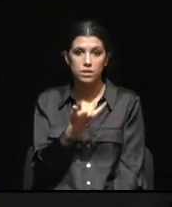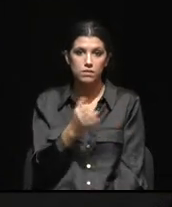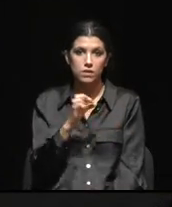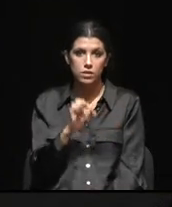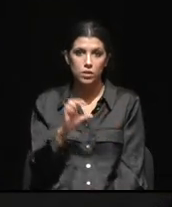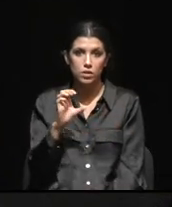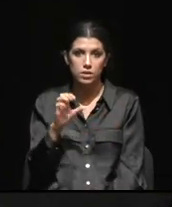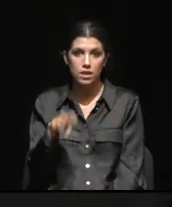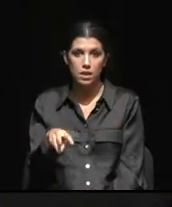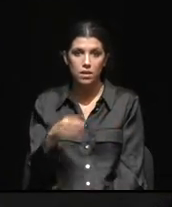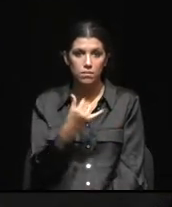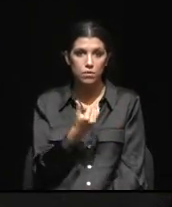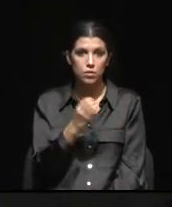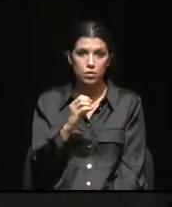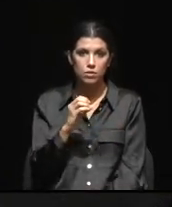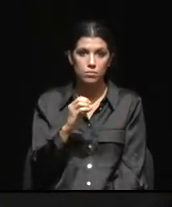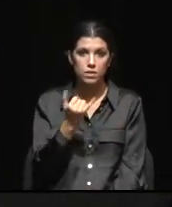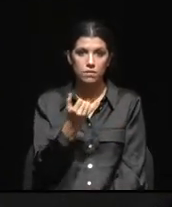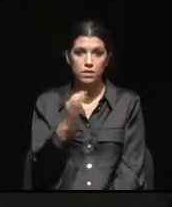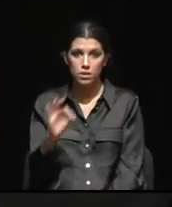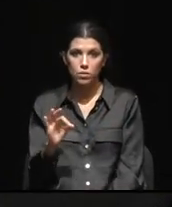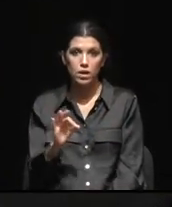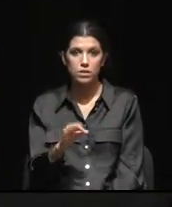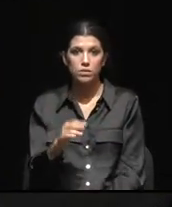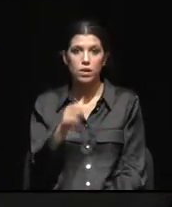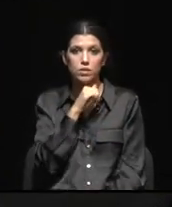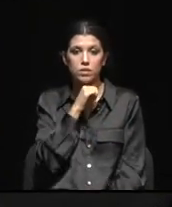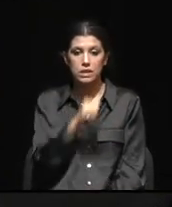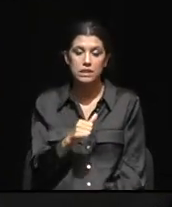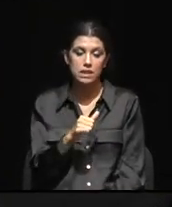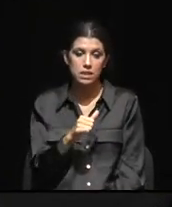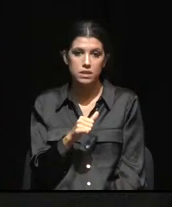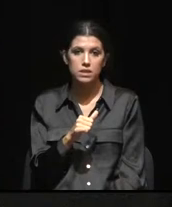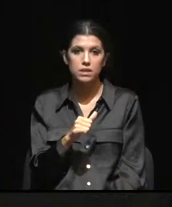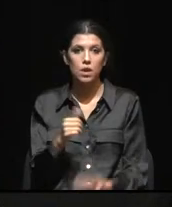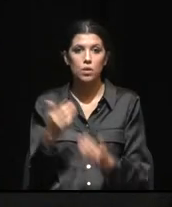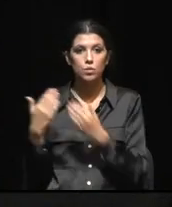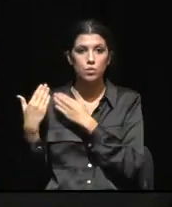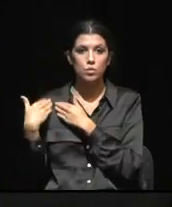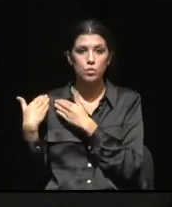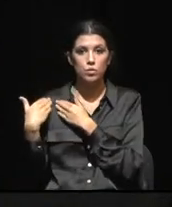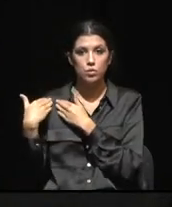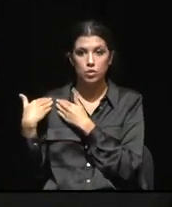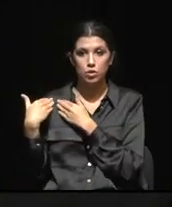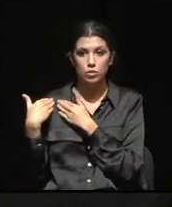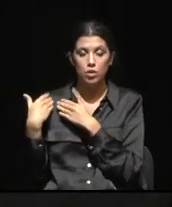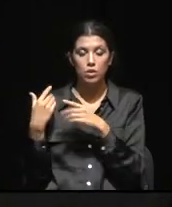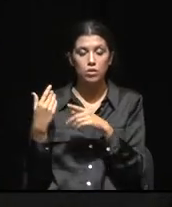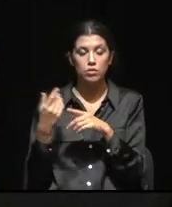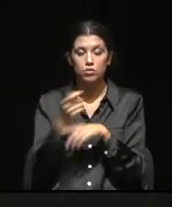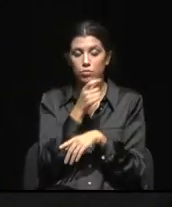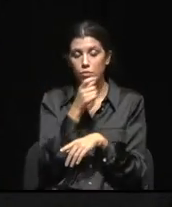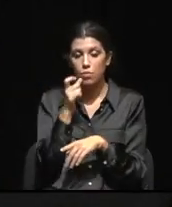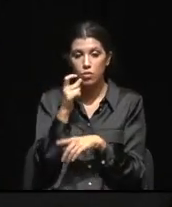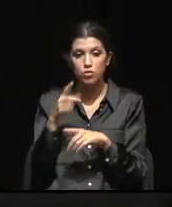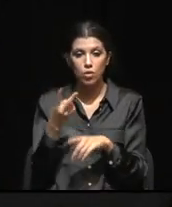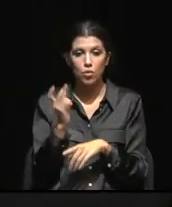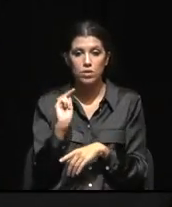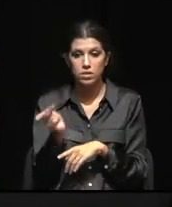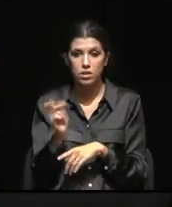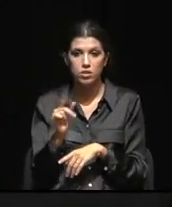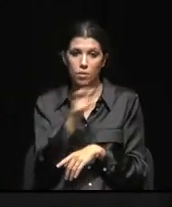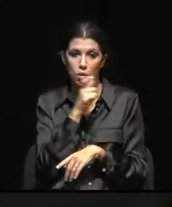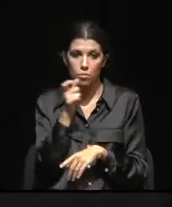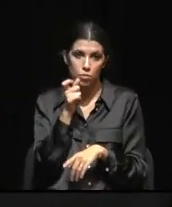cm 2024 prévia autorização da repartição dos encargos plurianuais e emissão da autorização prévia para Assunção de